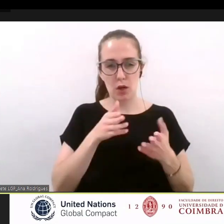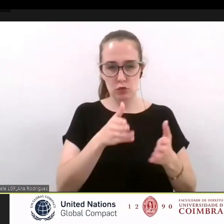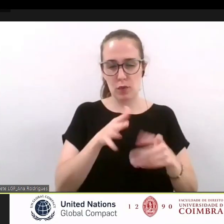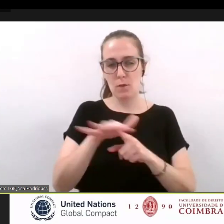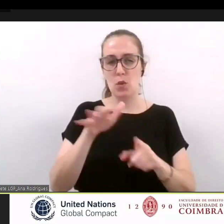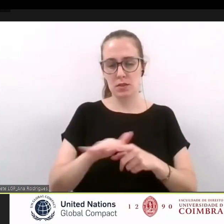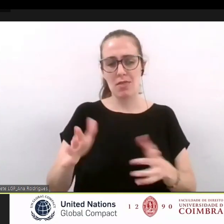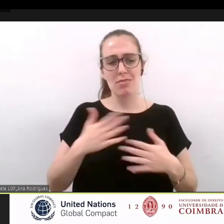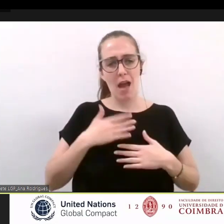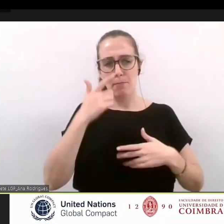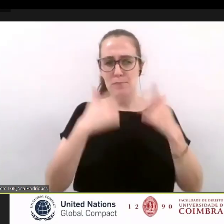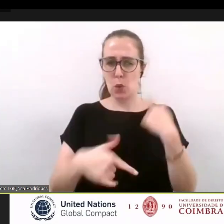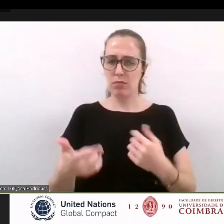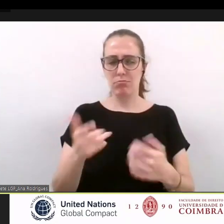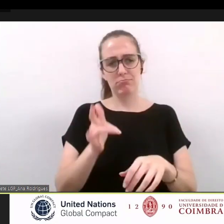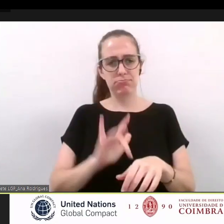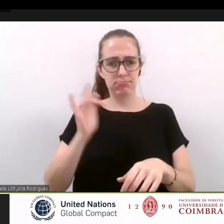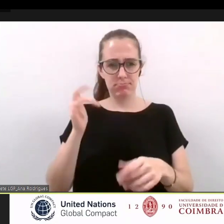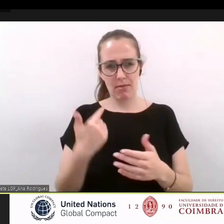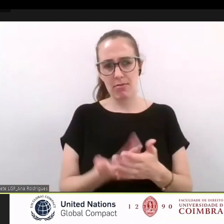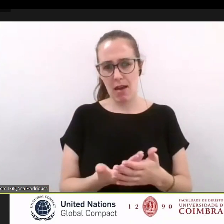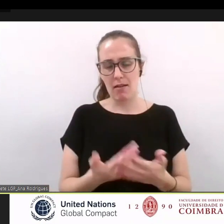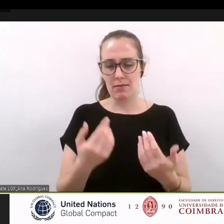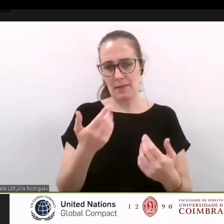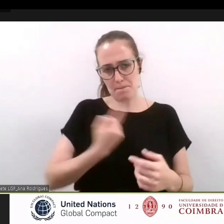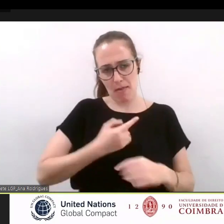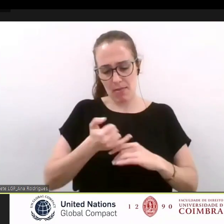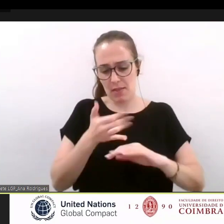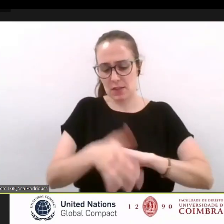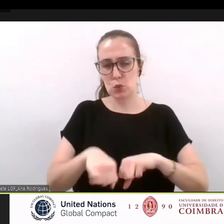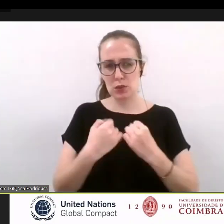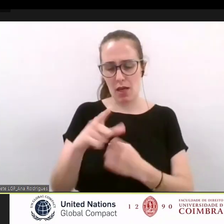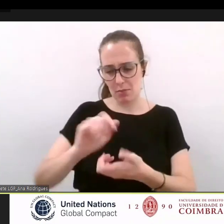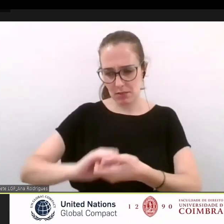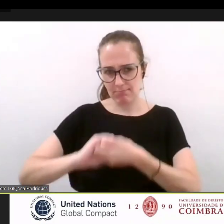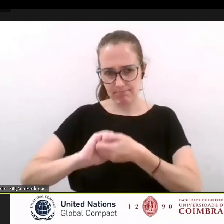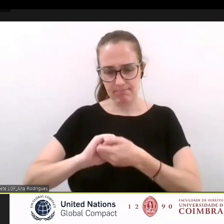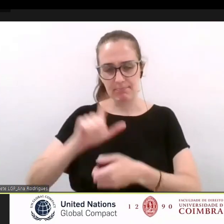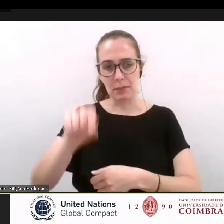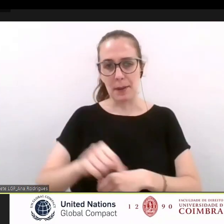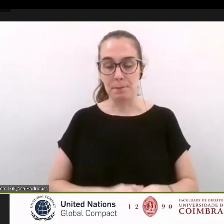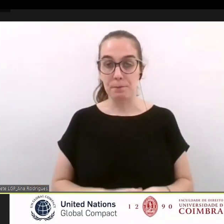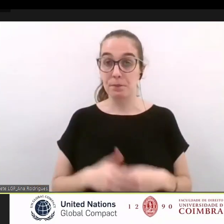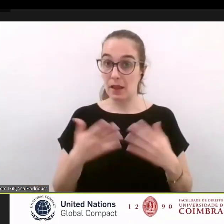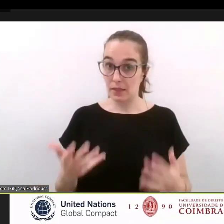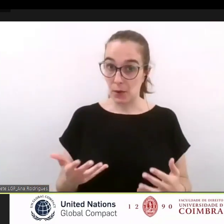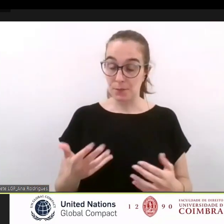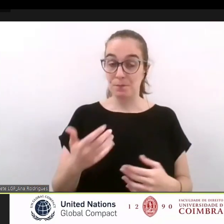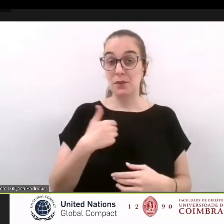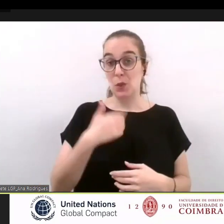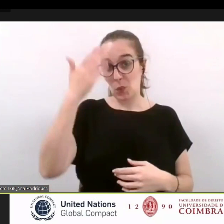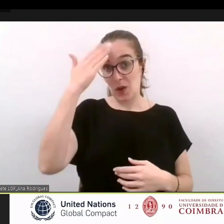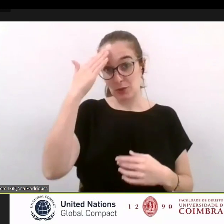leva a ter comportamentos de grande intervenção social e solidariedade. Portanto, o segundo desafio